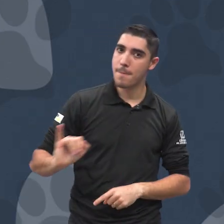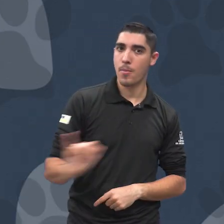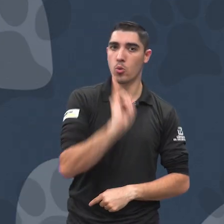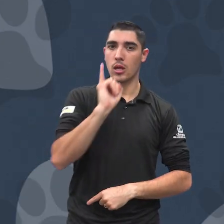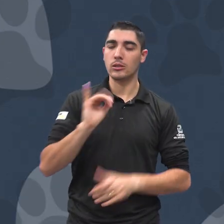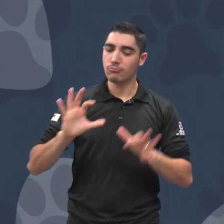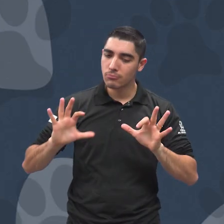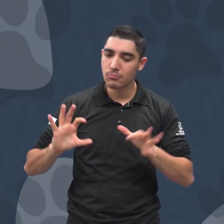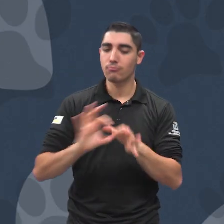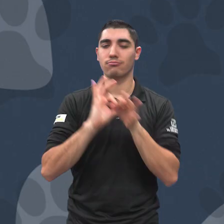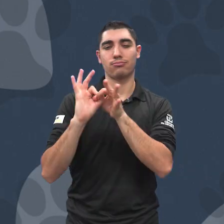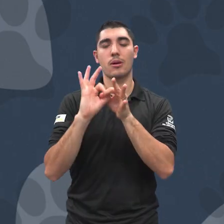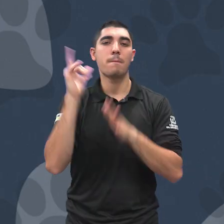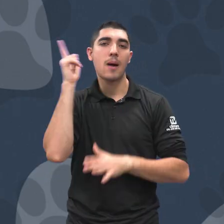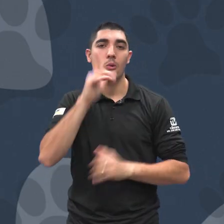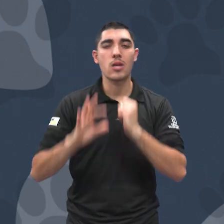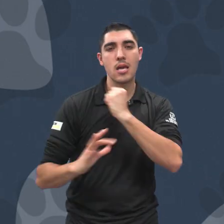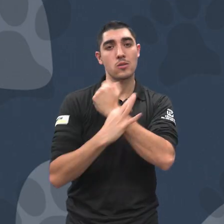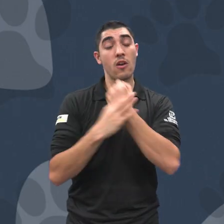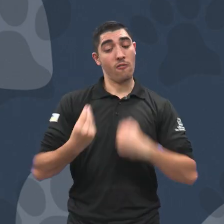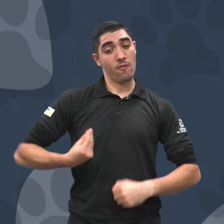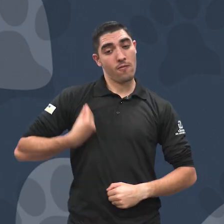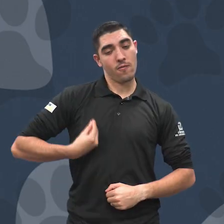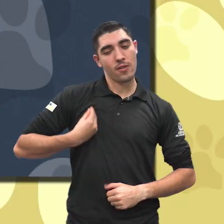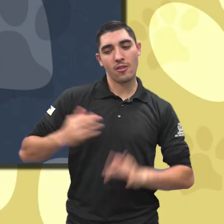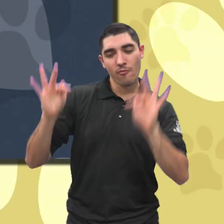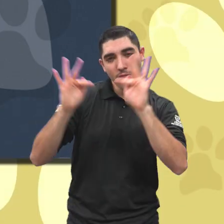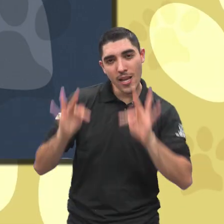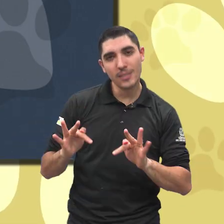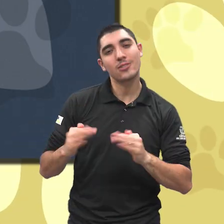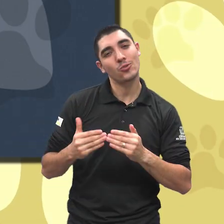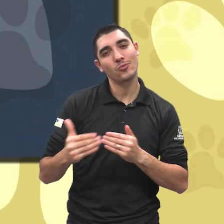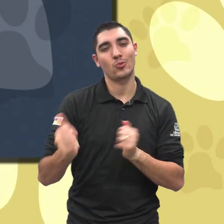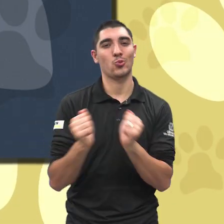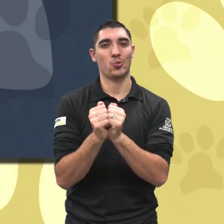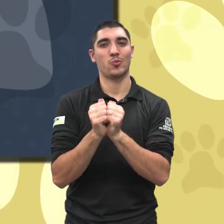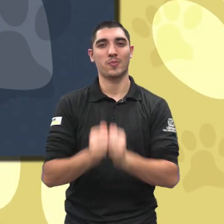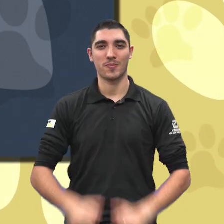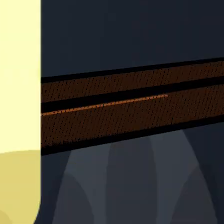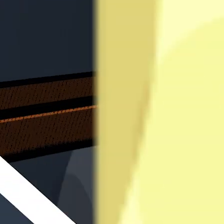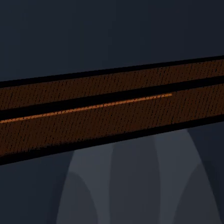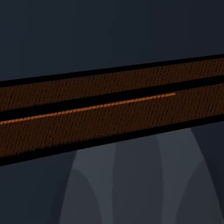melhor combinação, tá? Para uma vida feliz e segura do lado do seu amigão.